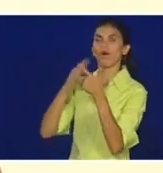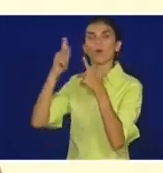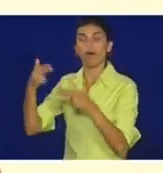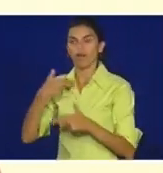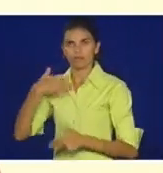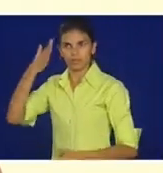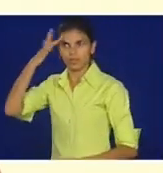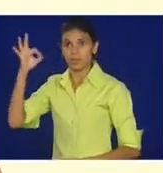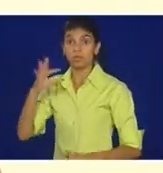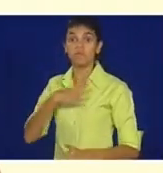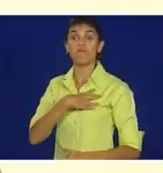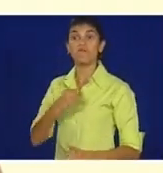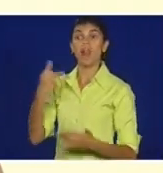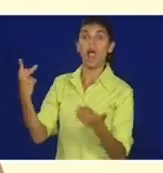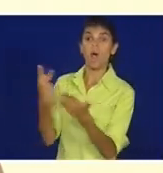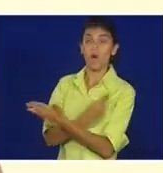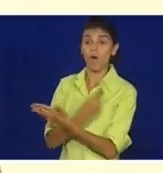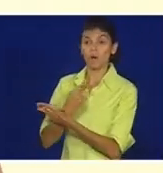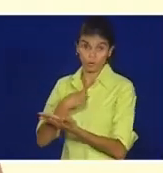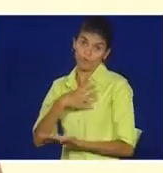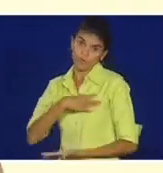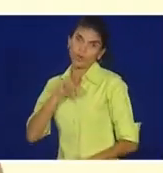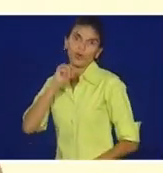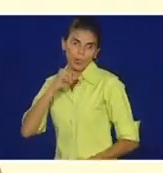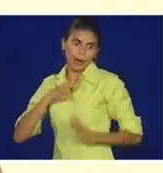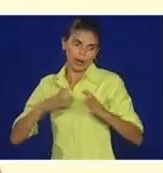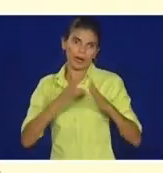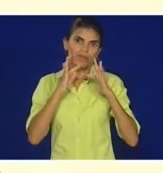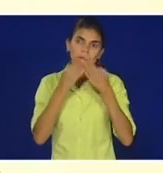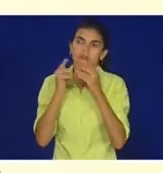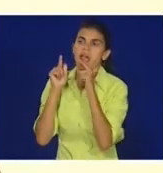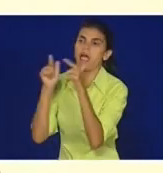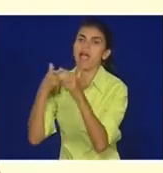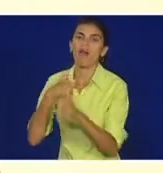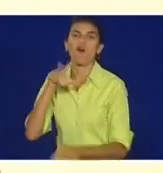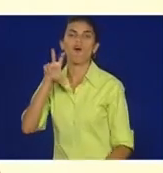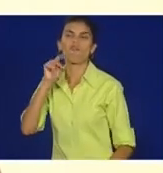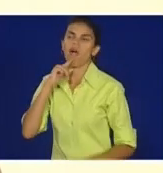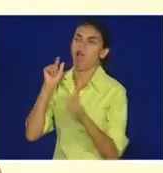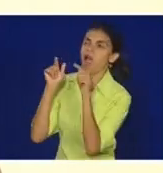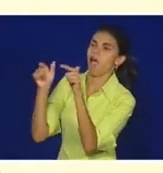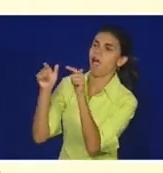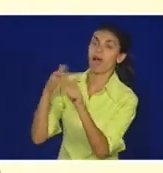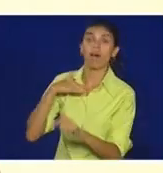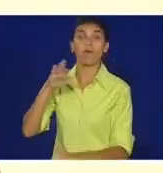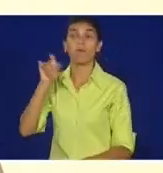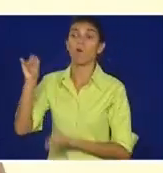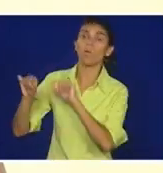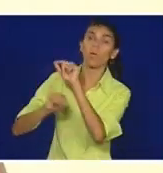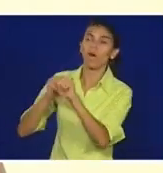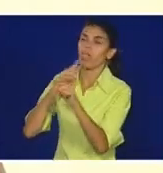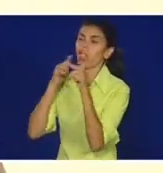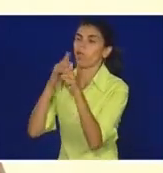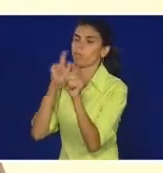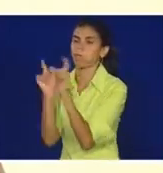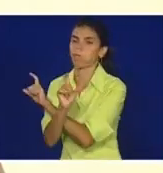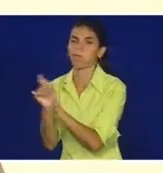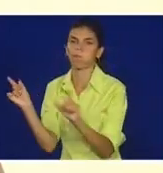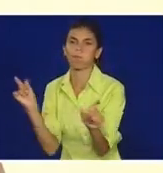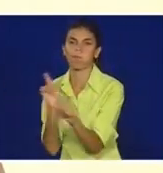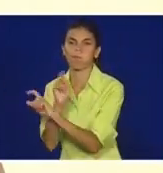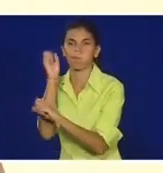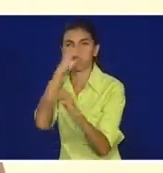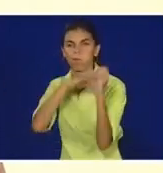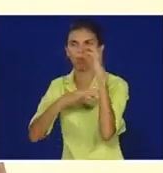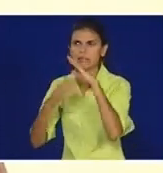errava, entendia diferente, meus filhos e eu, filha dela também, achava muito engraçado a mamãe estar falando